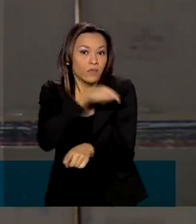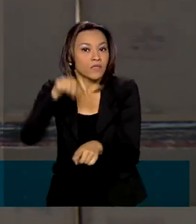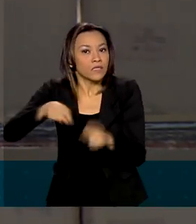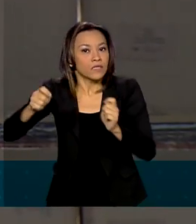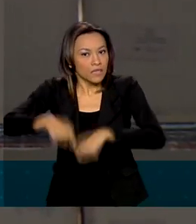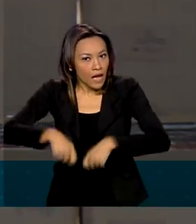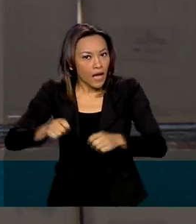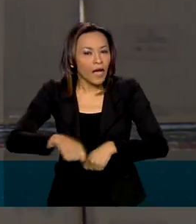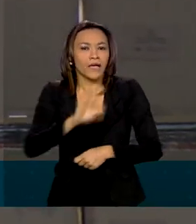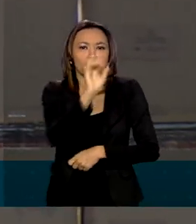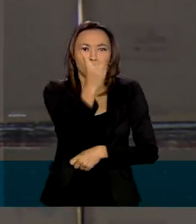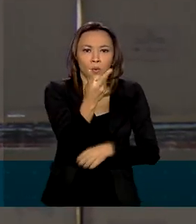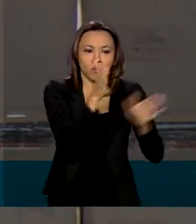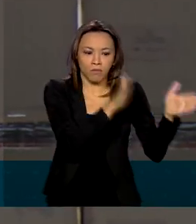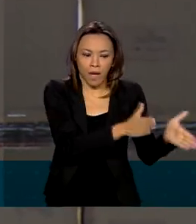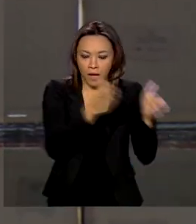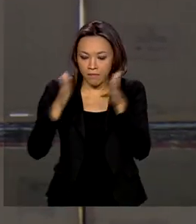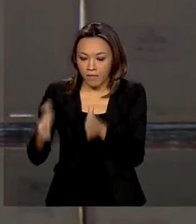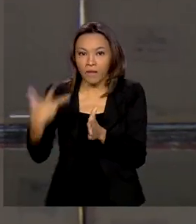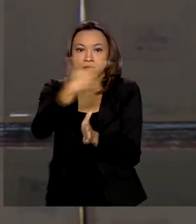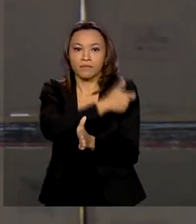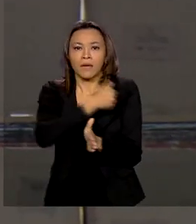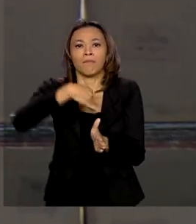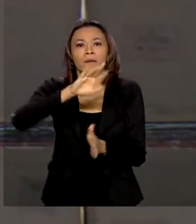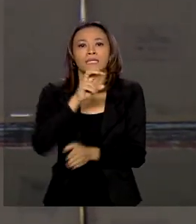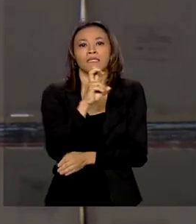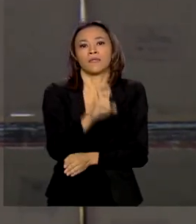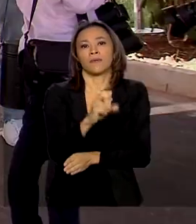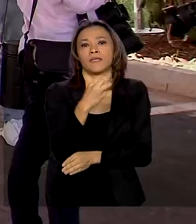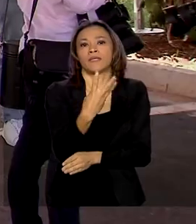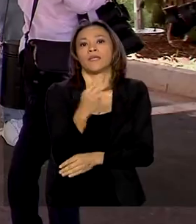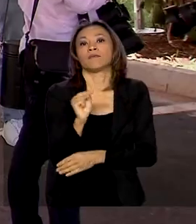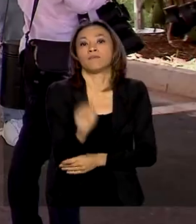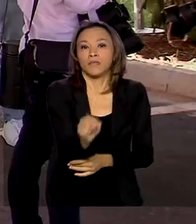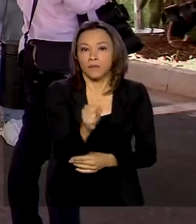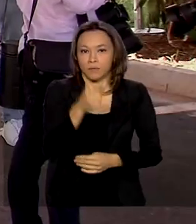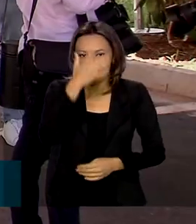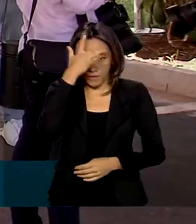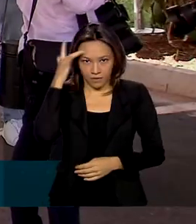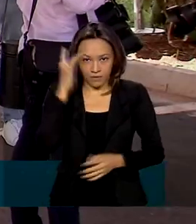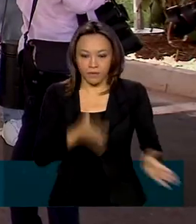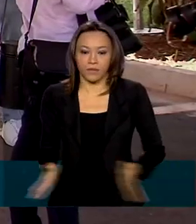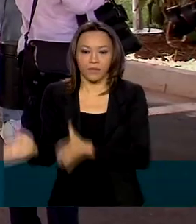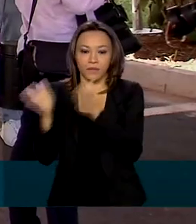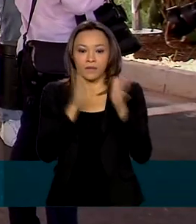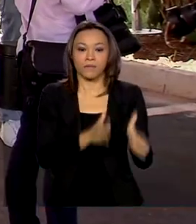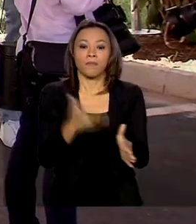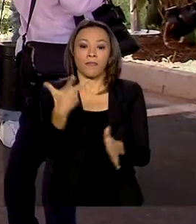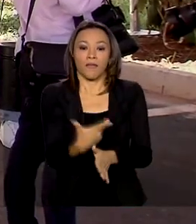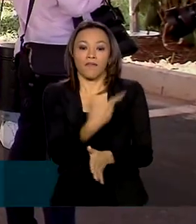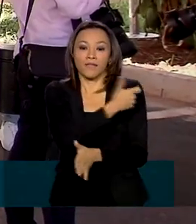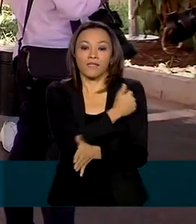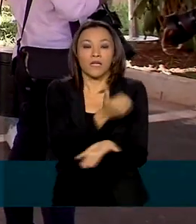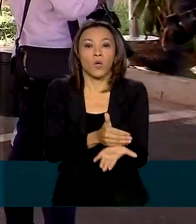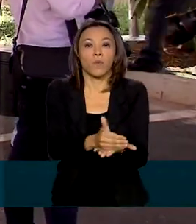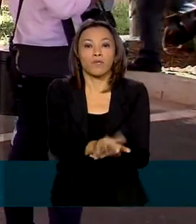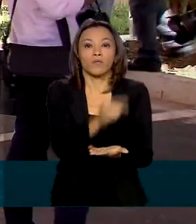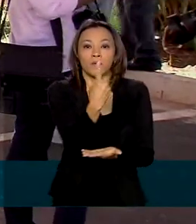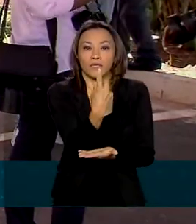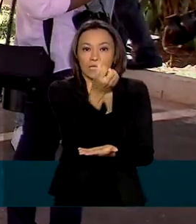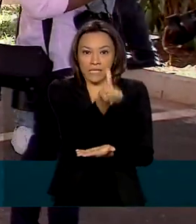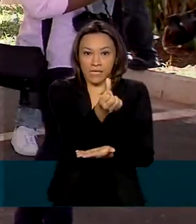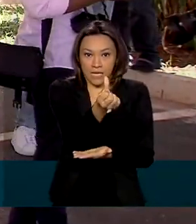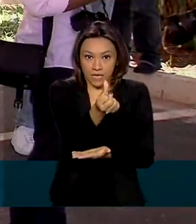imunizar em duas etapas mais de 53 mil pessoas a vacinação comer o pagamento em 16 unidades